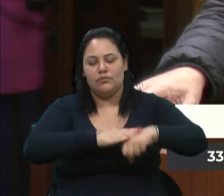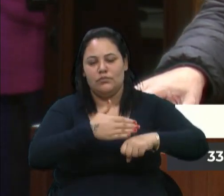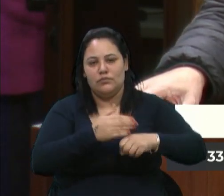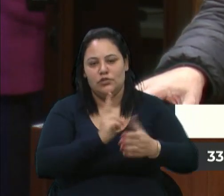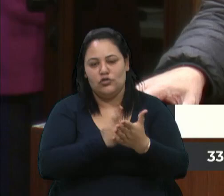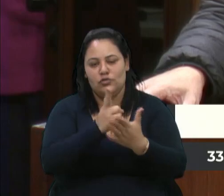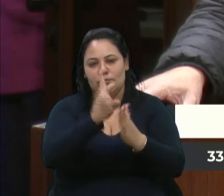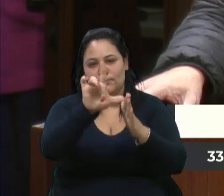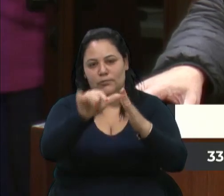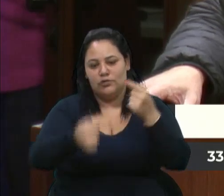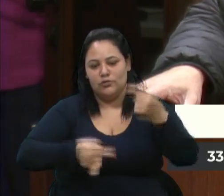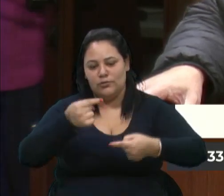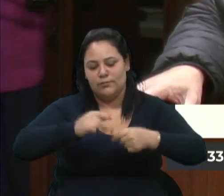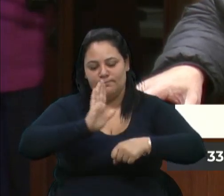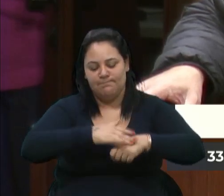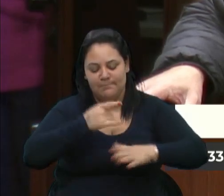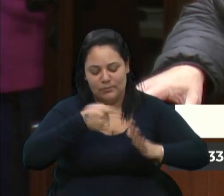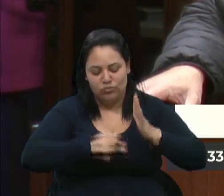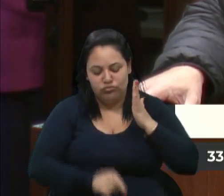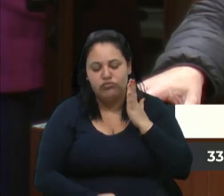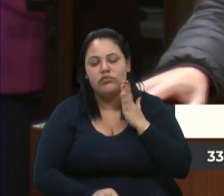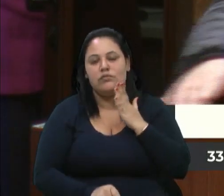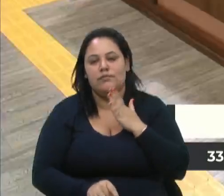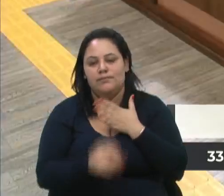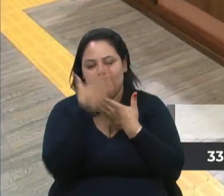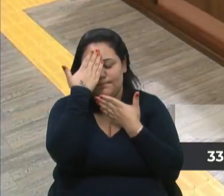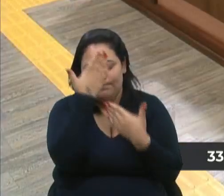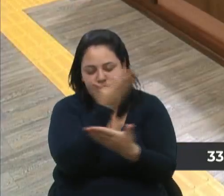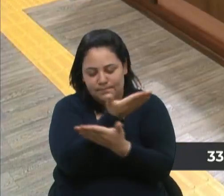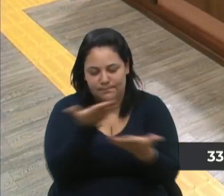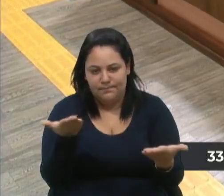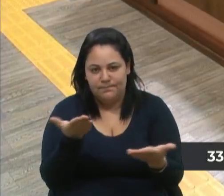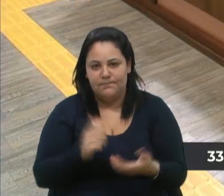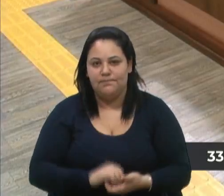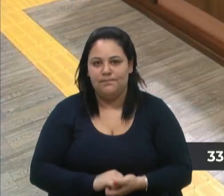possa discutir com maior profundidade. Obrigado. Declaração de lei da